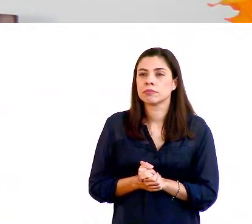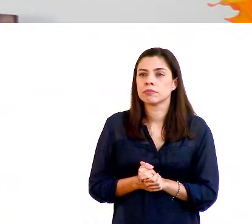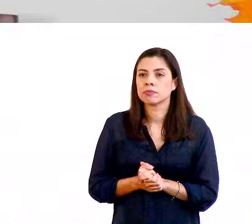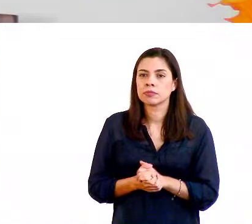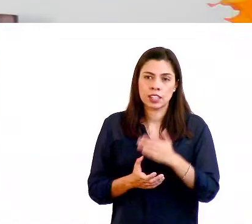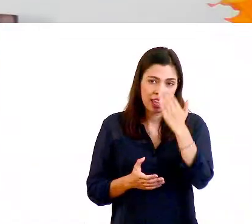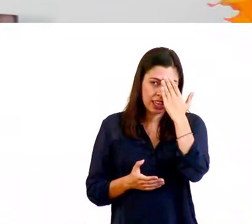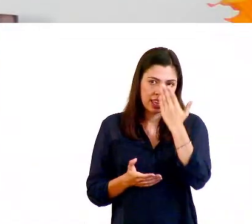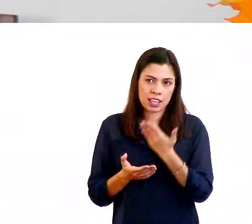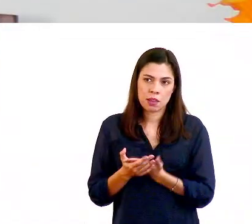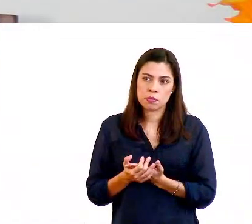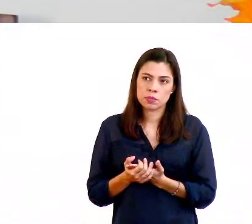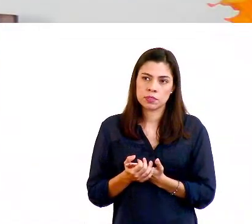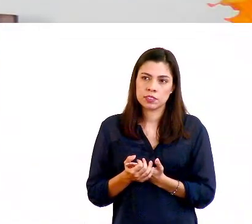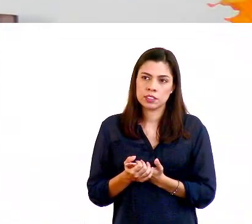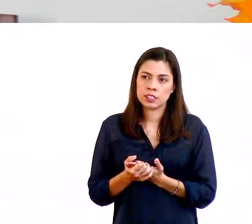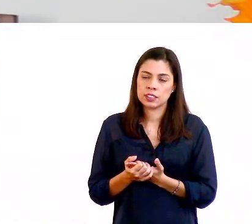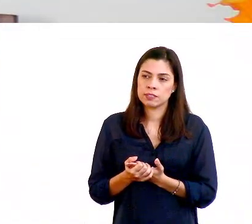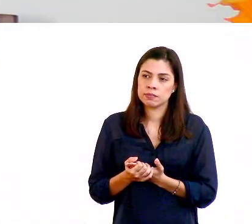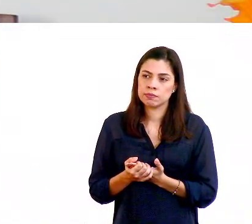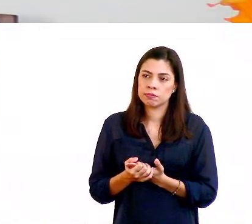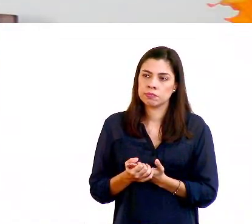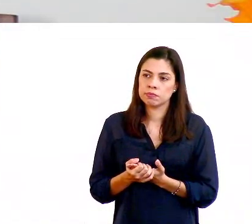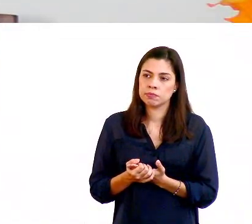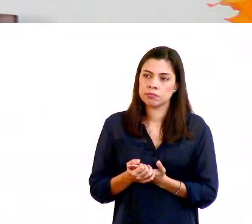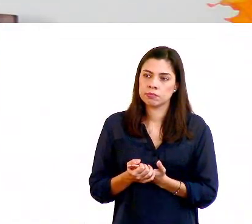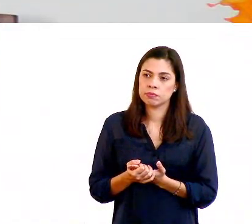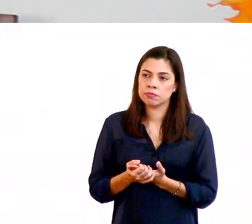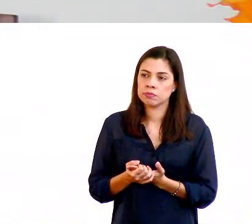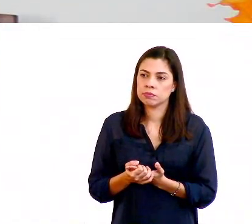E cremos, tendo nele também crido,